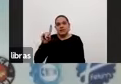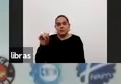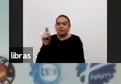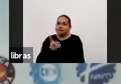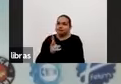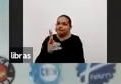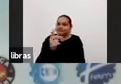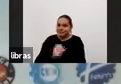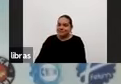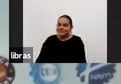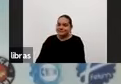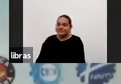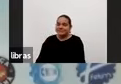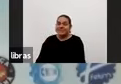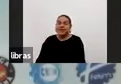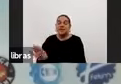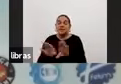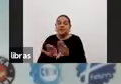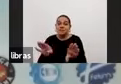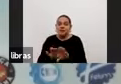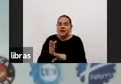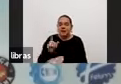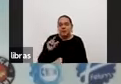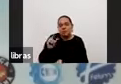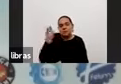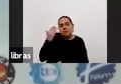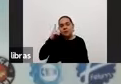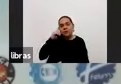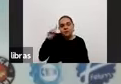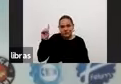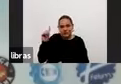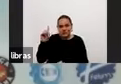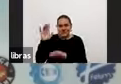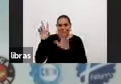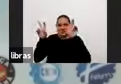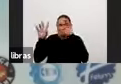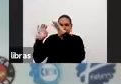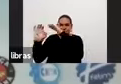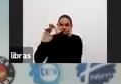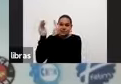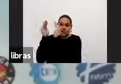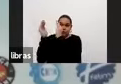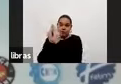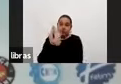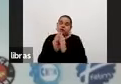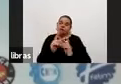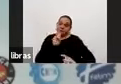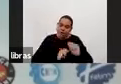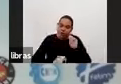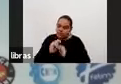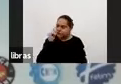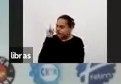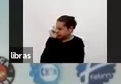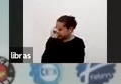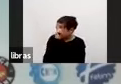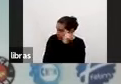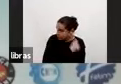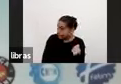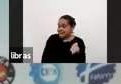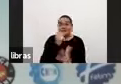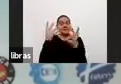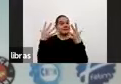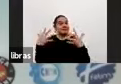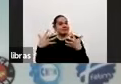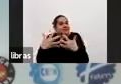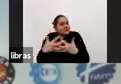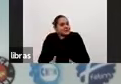poucos dias uma conquista importante em relação à Renault, que também foi no meio de uma negociação extremamente complexa,